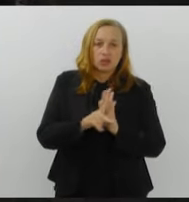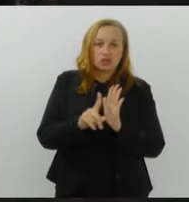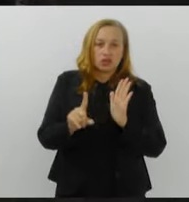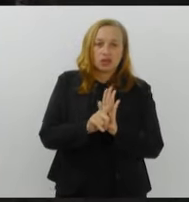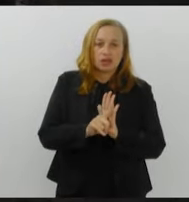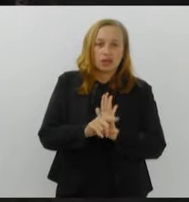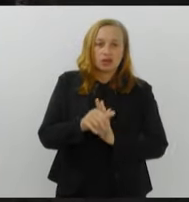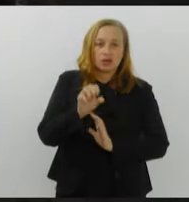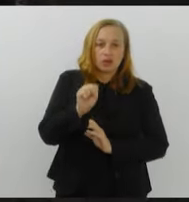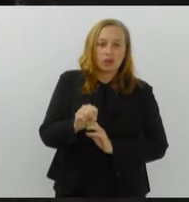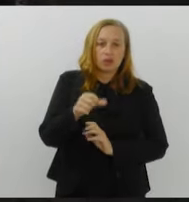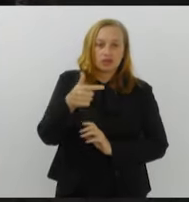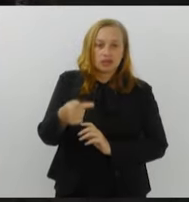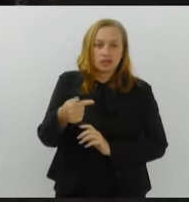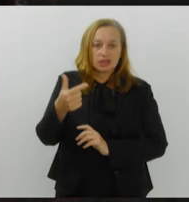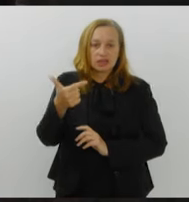número